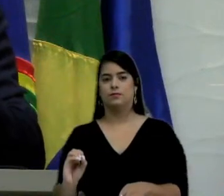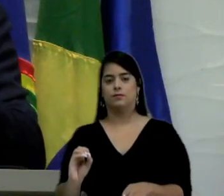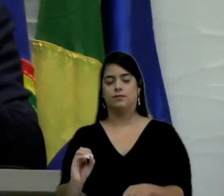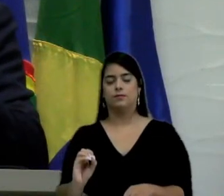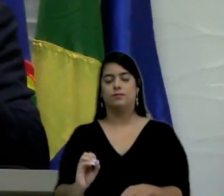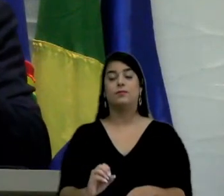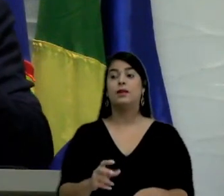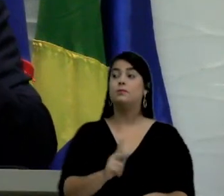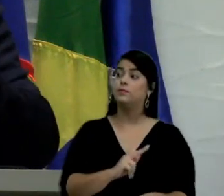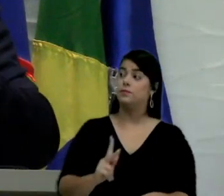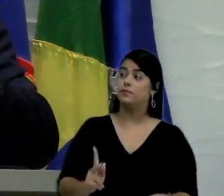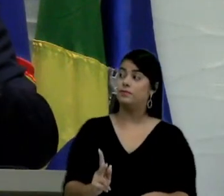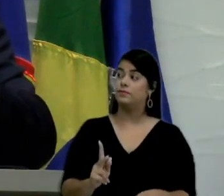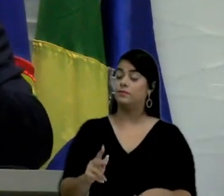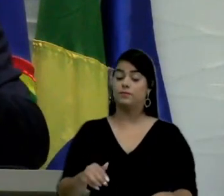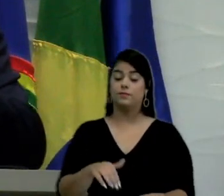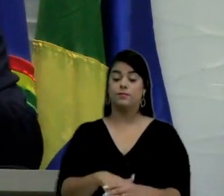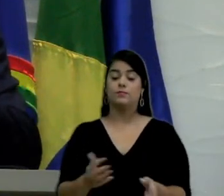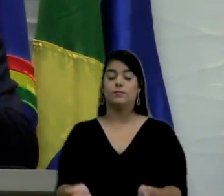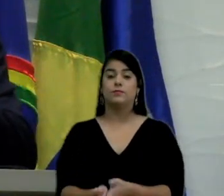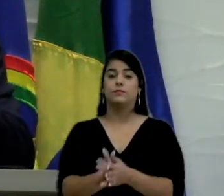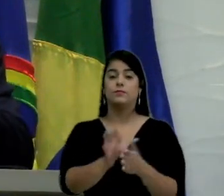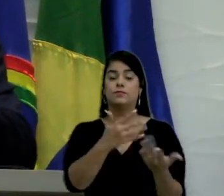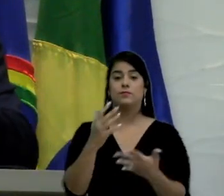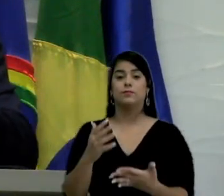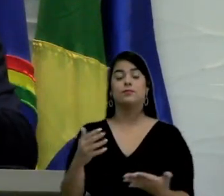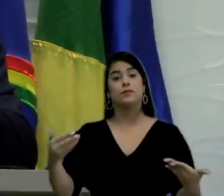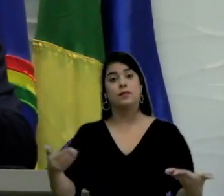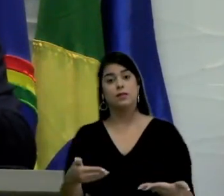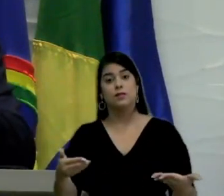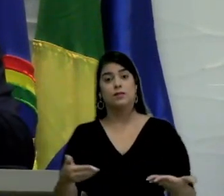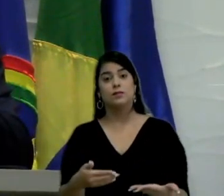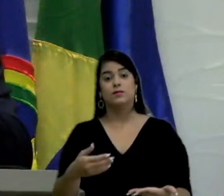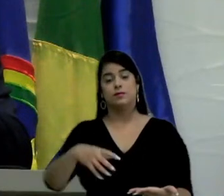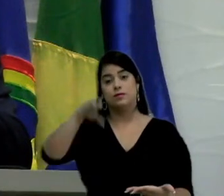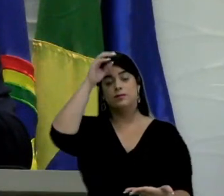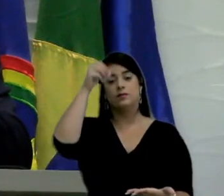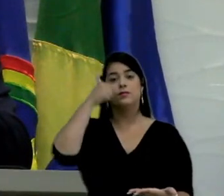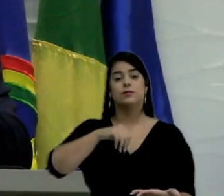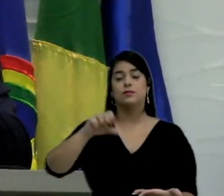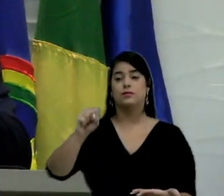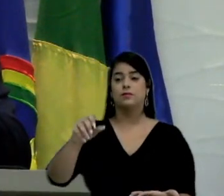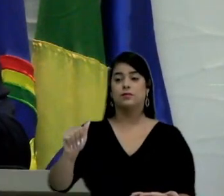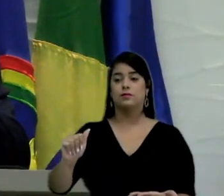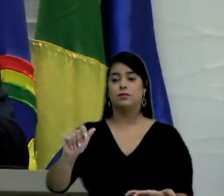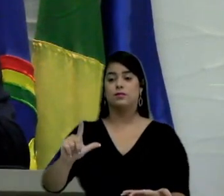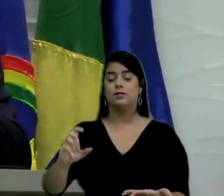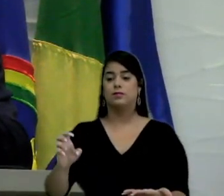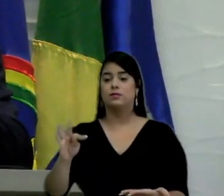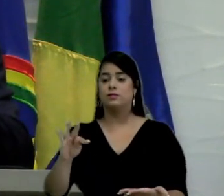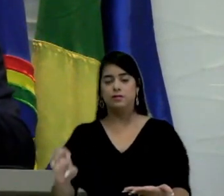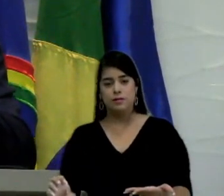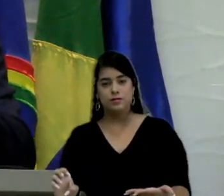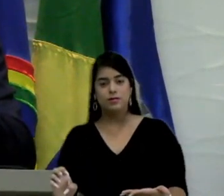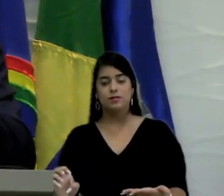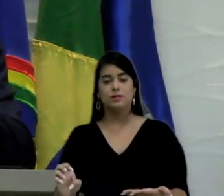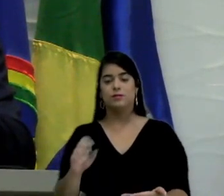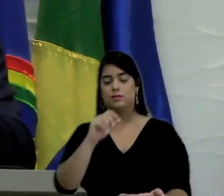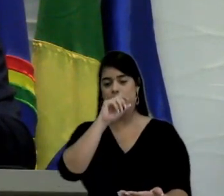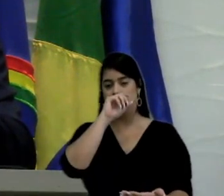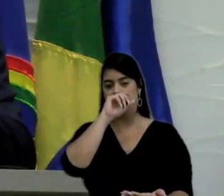coloquei aqui umas felicitações no dia de hoje pra minha tia Salete né que tá tomando conta da minha avó né